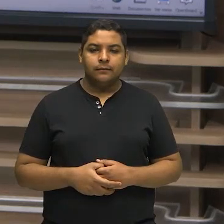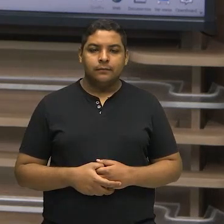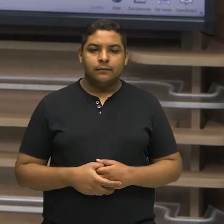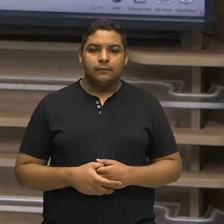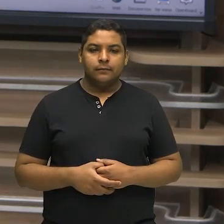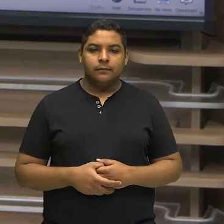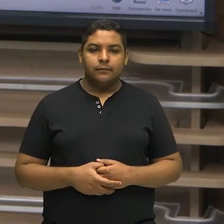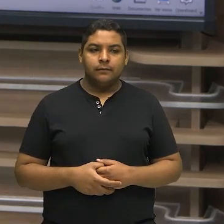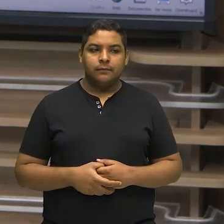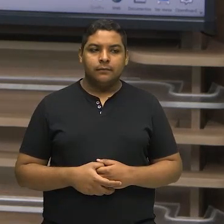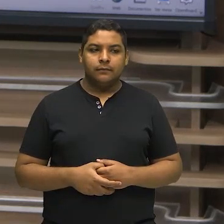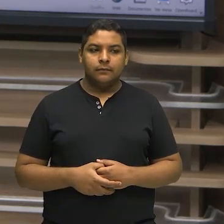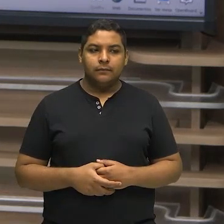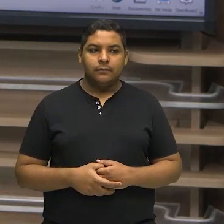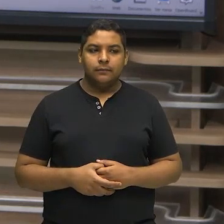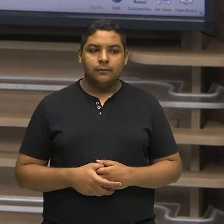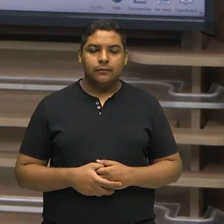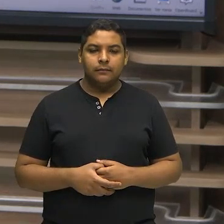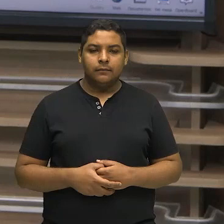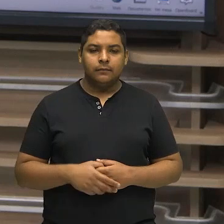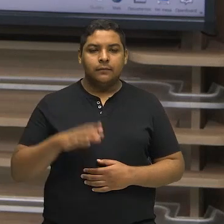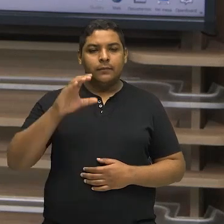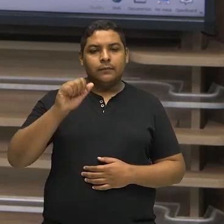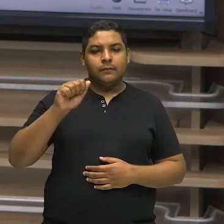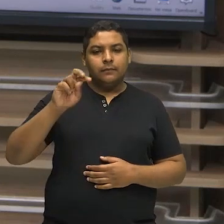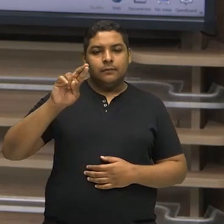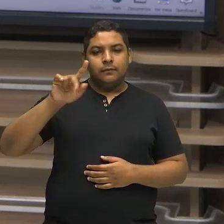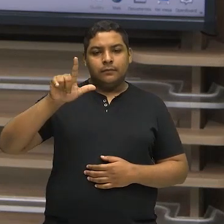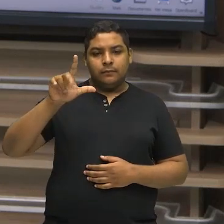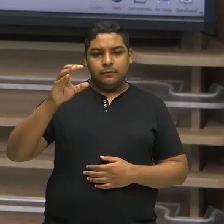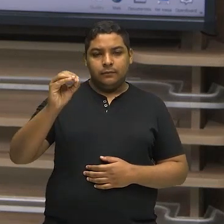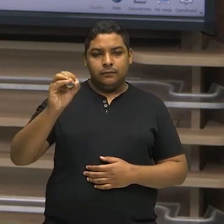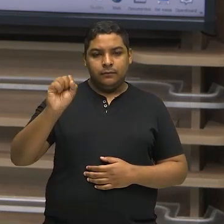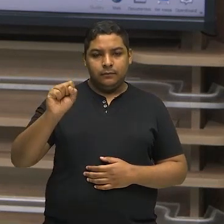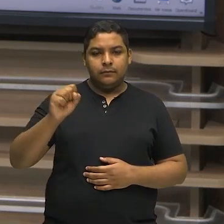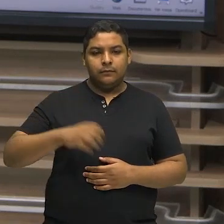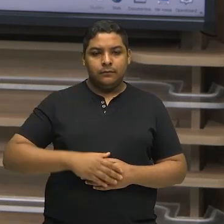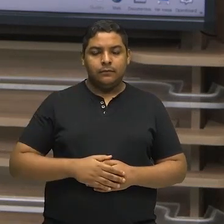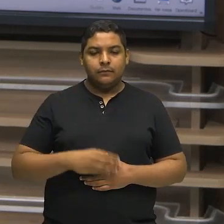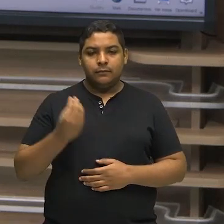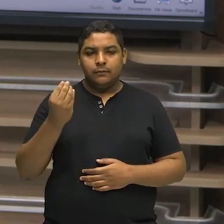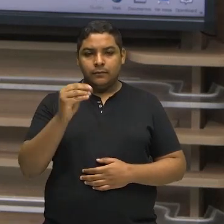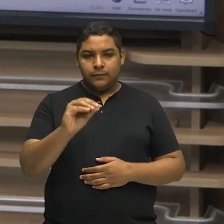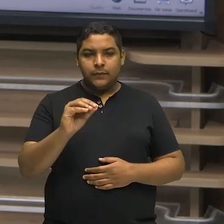O Carlos também, ele colocou uma carinha.